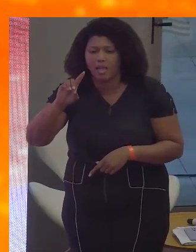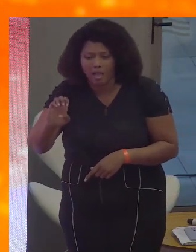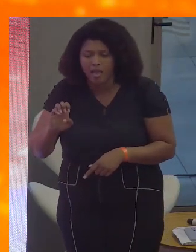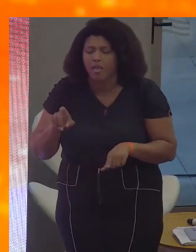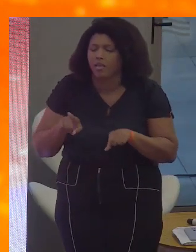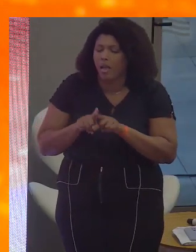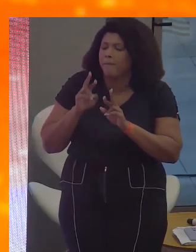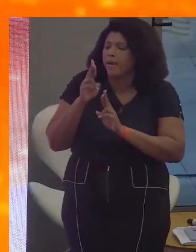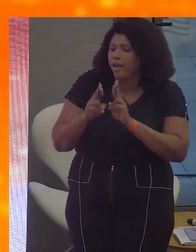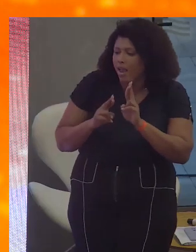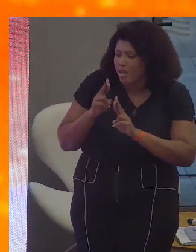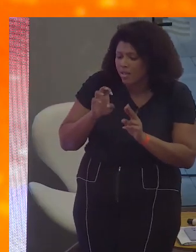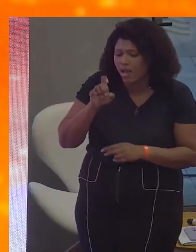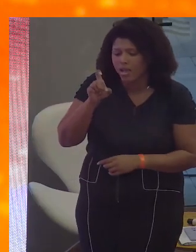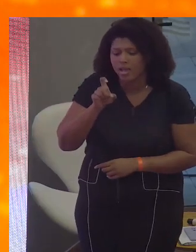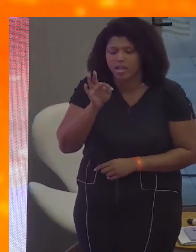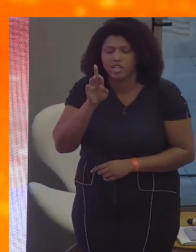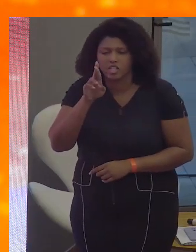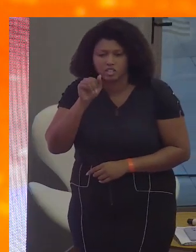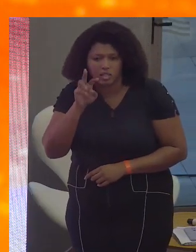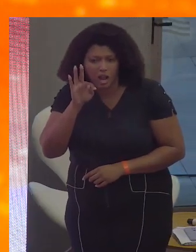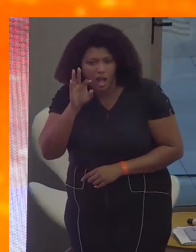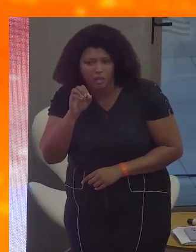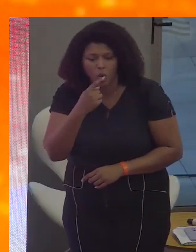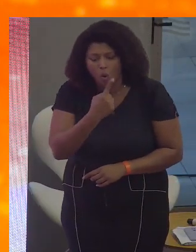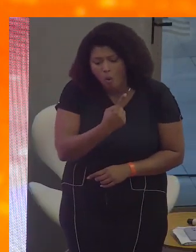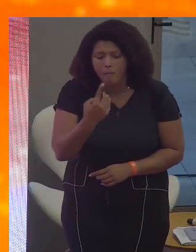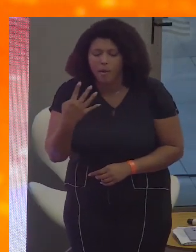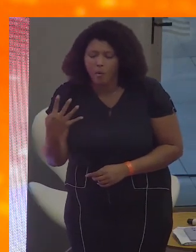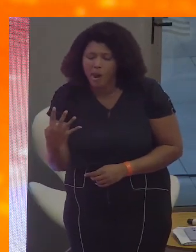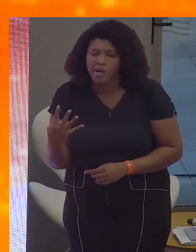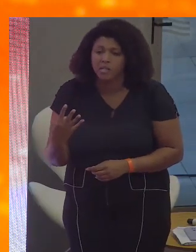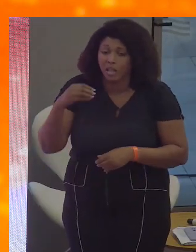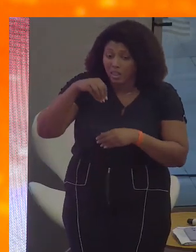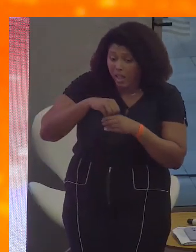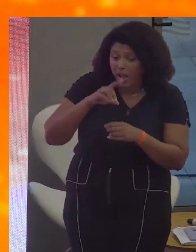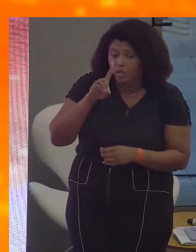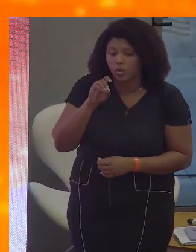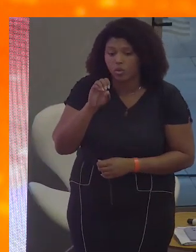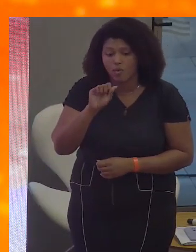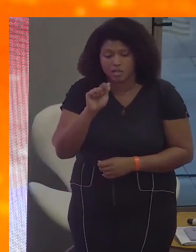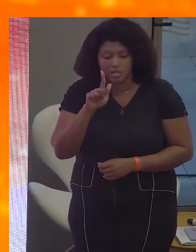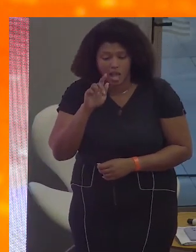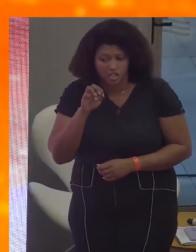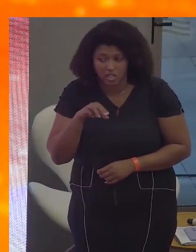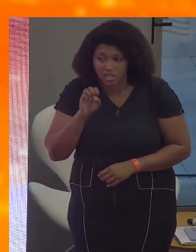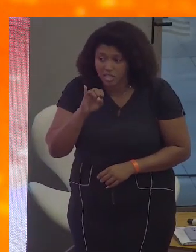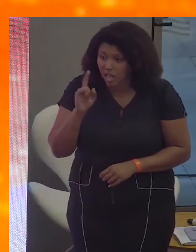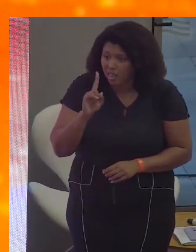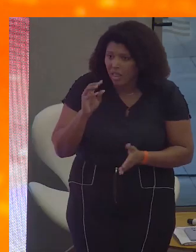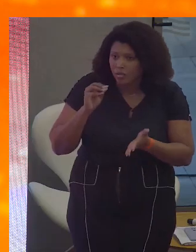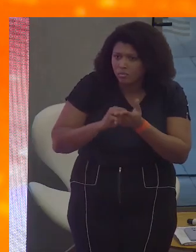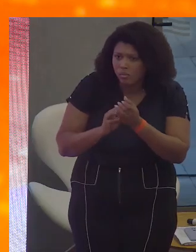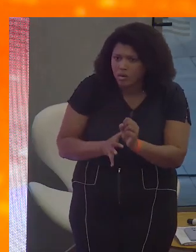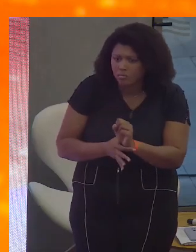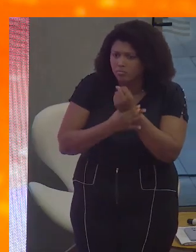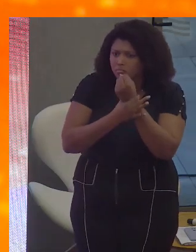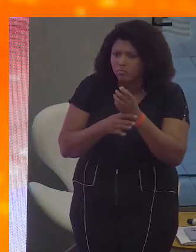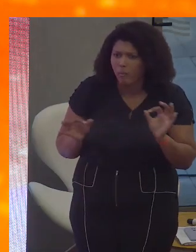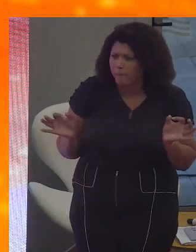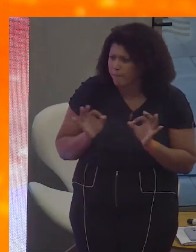uma relação droga-extrato de 1:4, dentro daquela dosagem. Se não está descrito como seguro em um